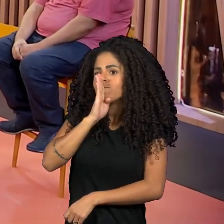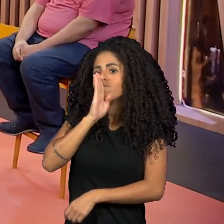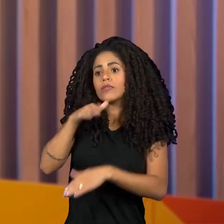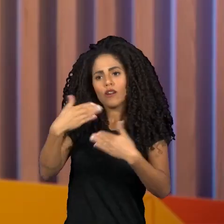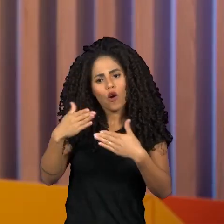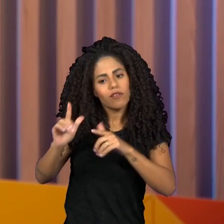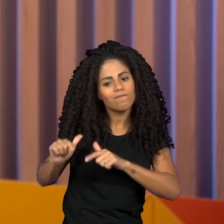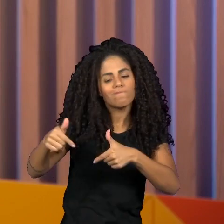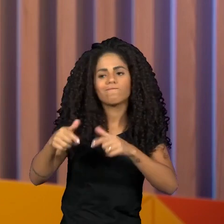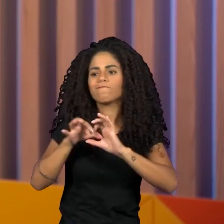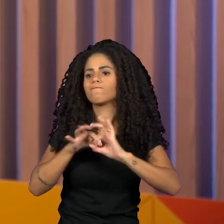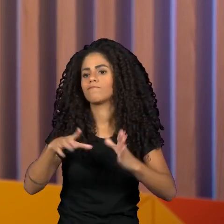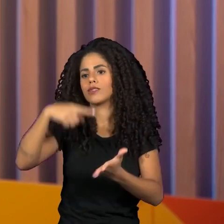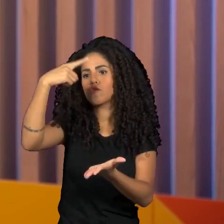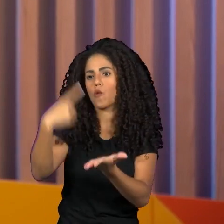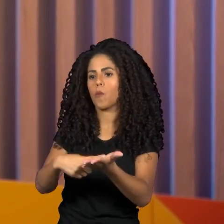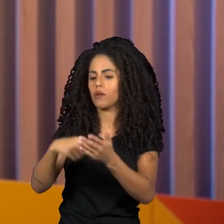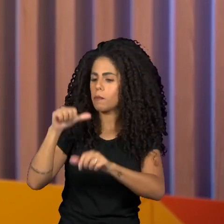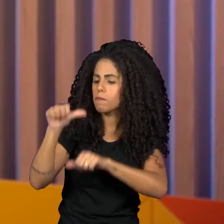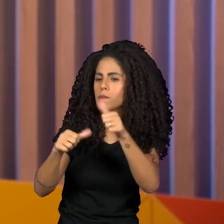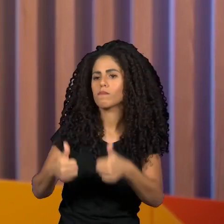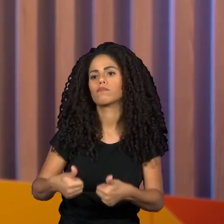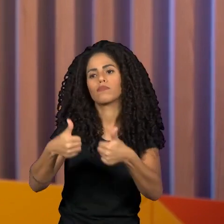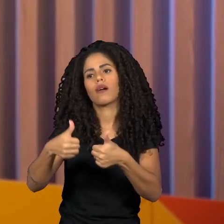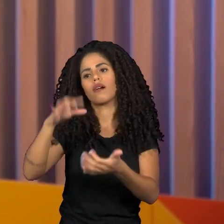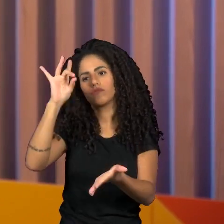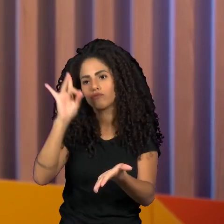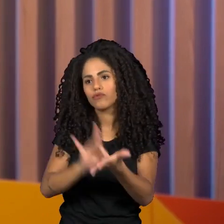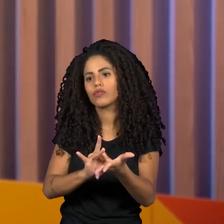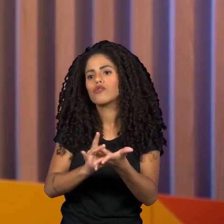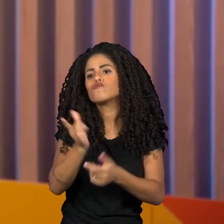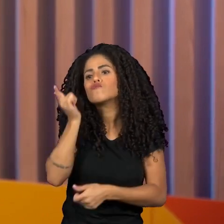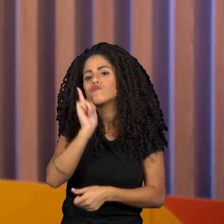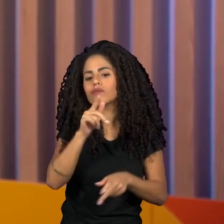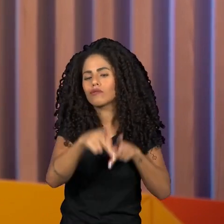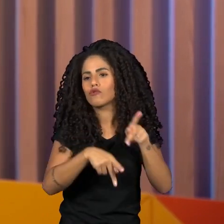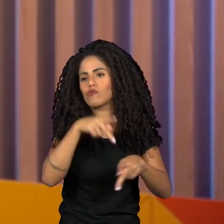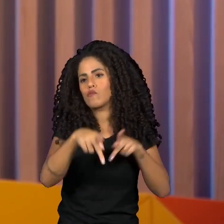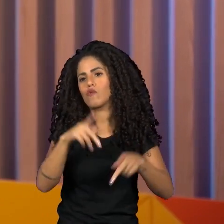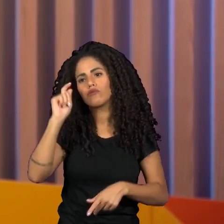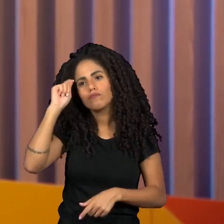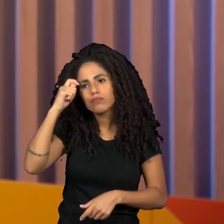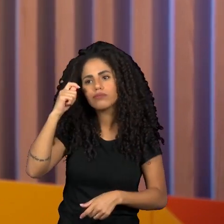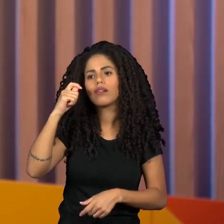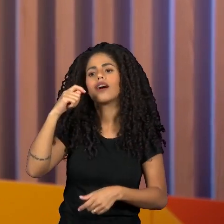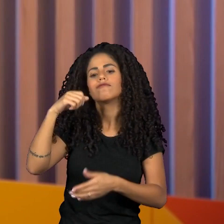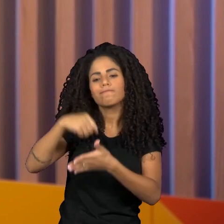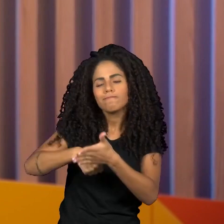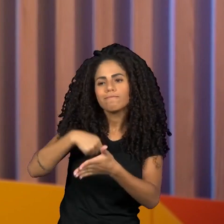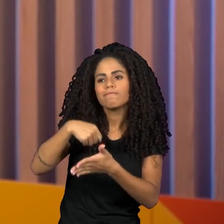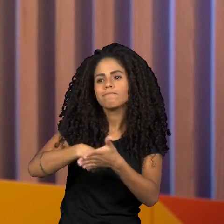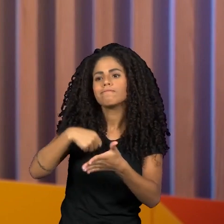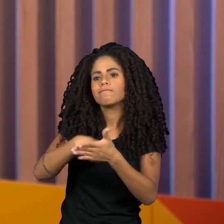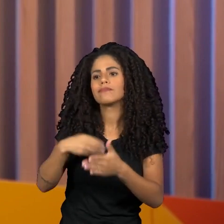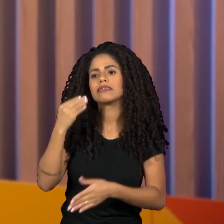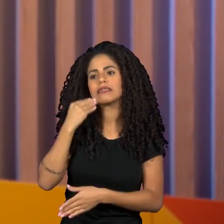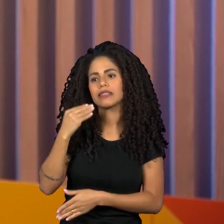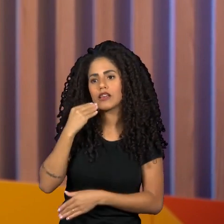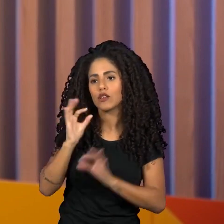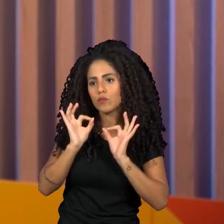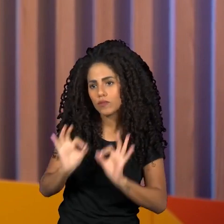do compromisso com a transformação, do compromisso com o povo que tem sido constantemente